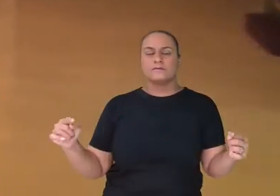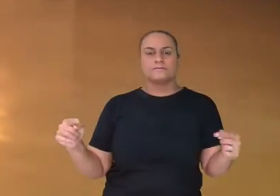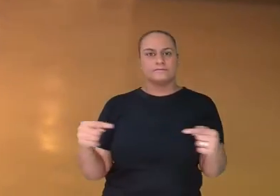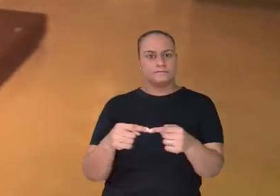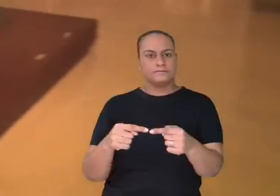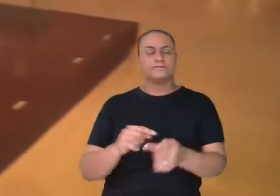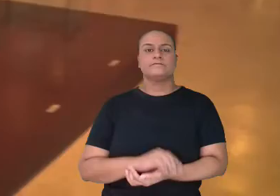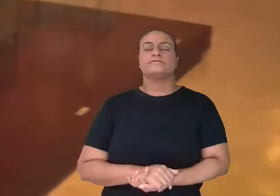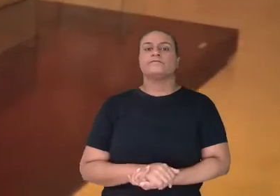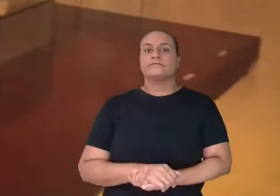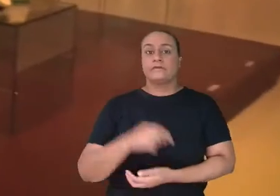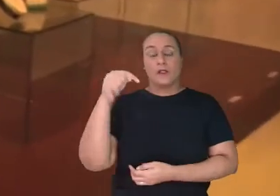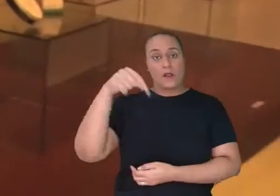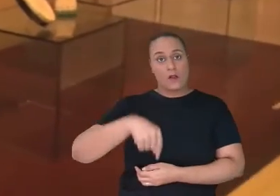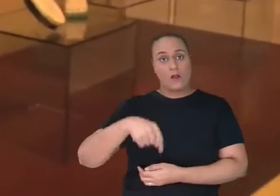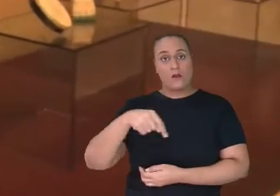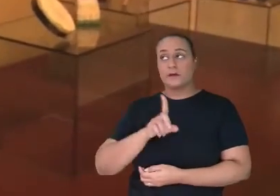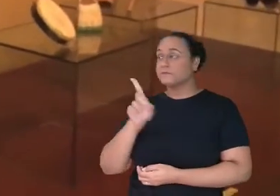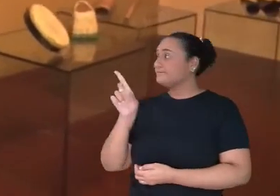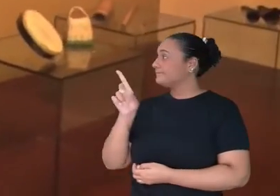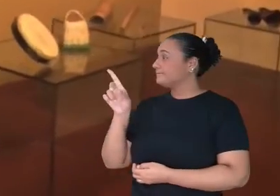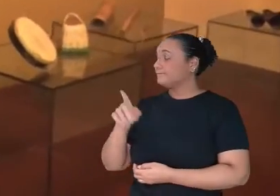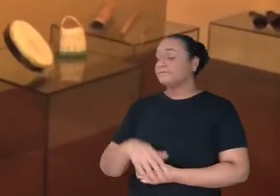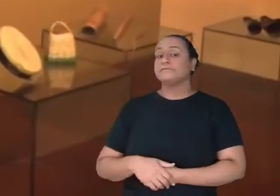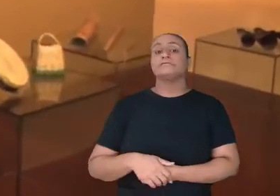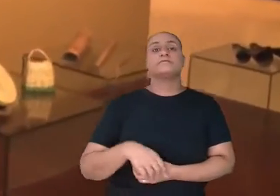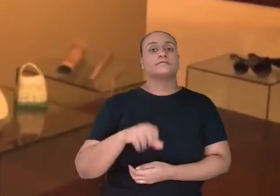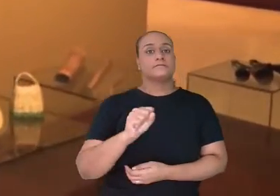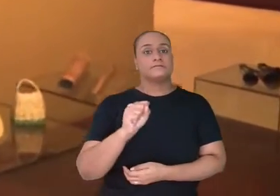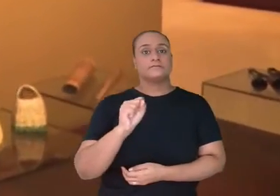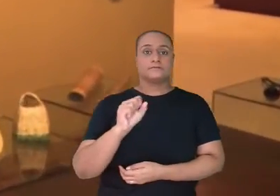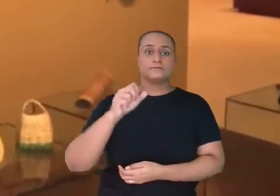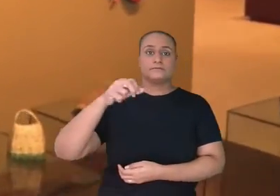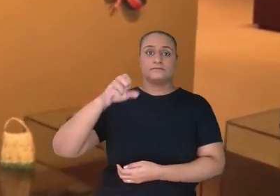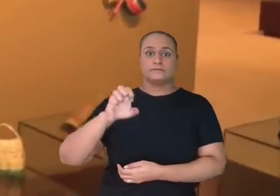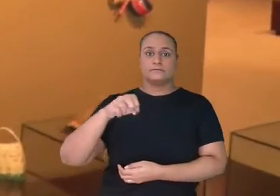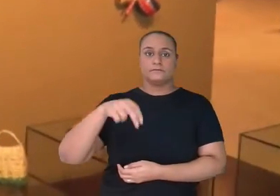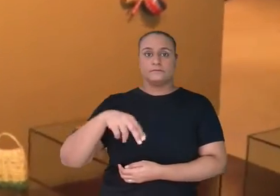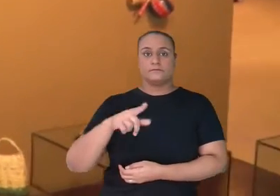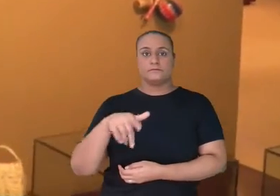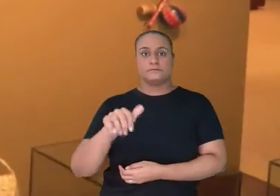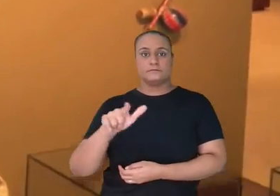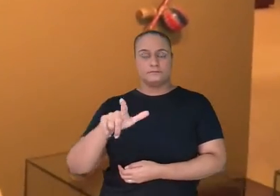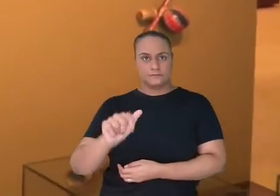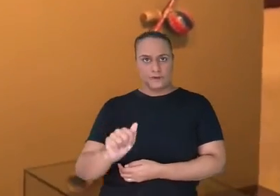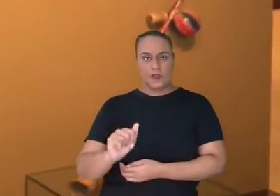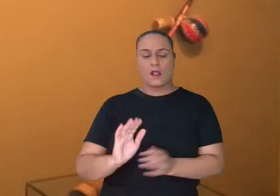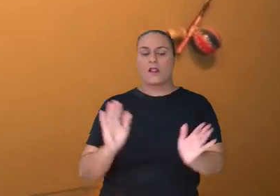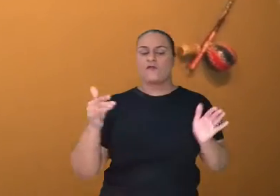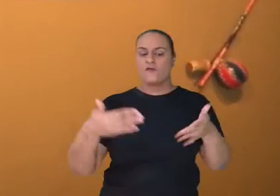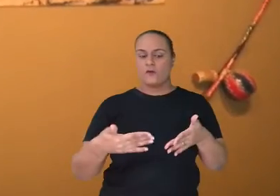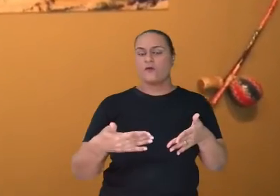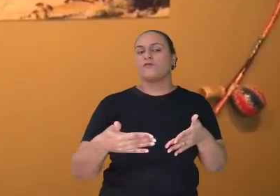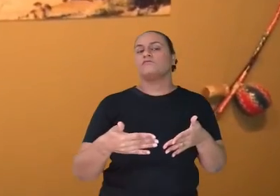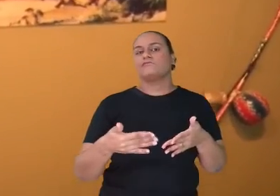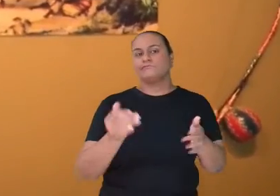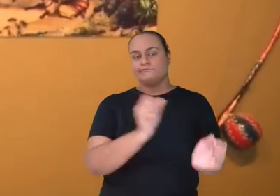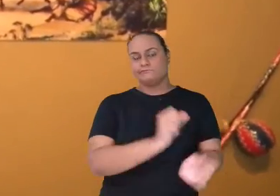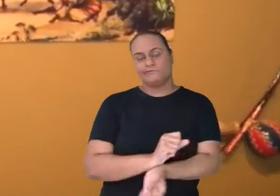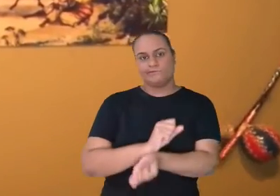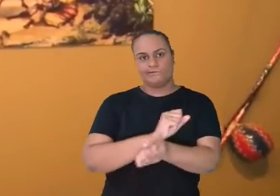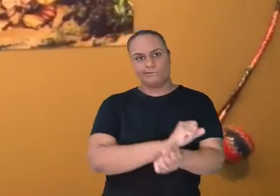gente chama de senzala, que trata especificamente de questões relativas à escravidão. Então a